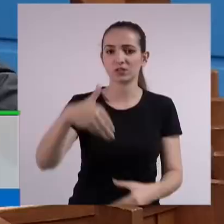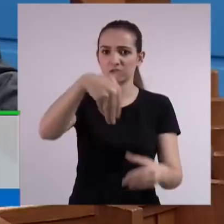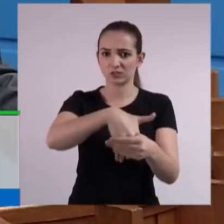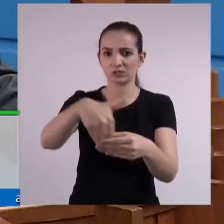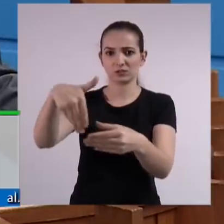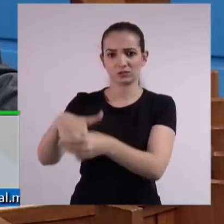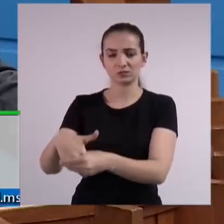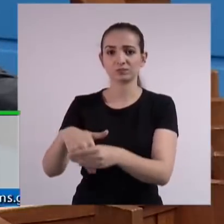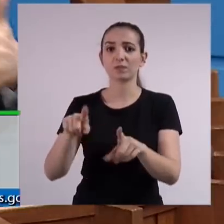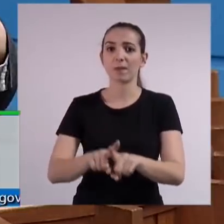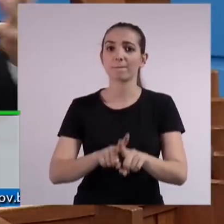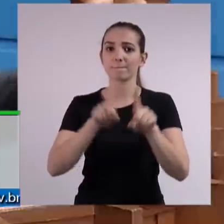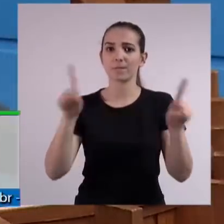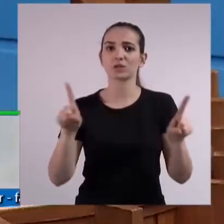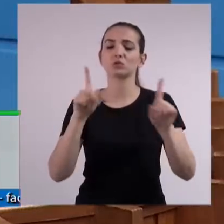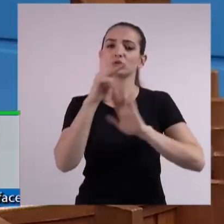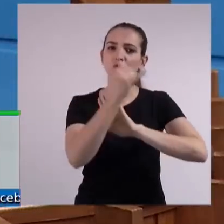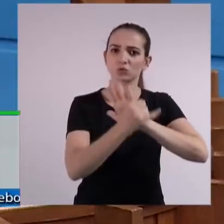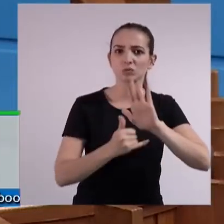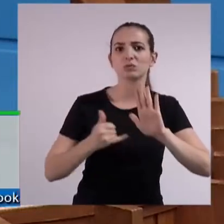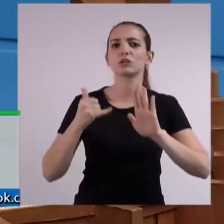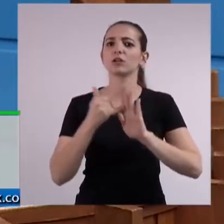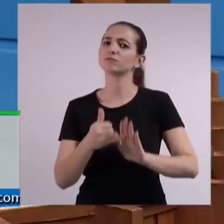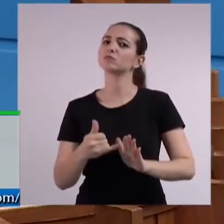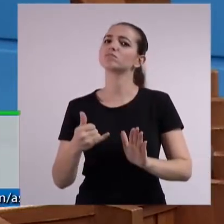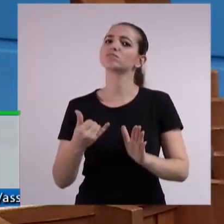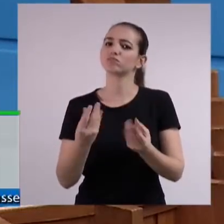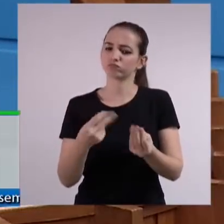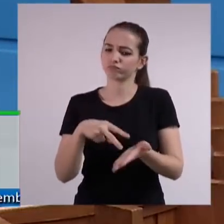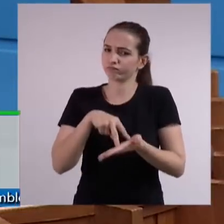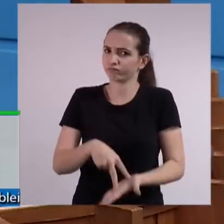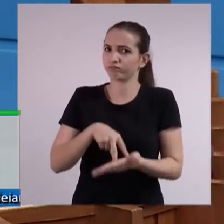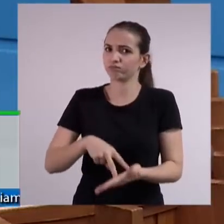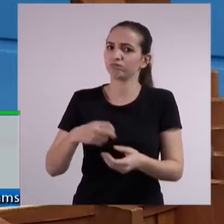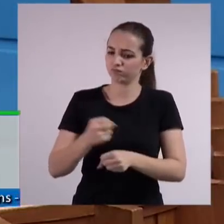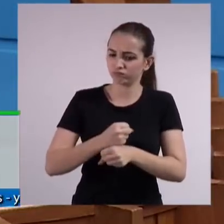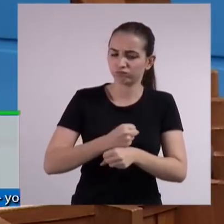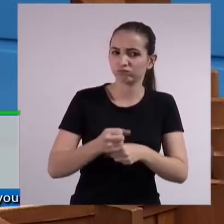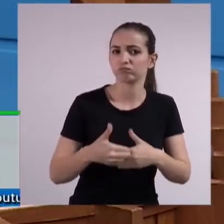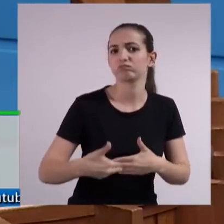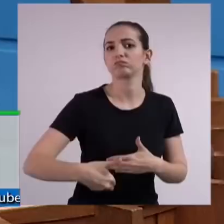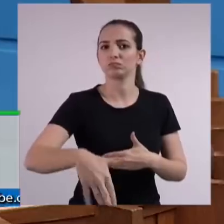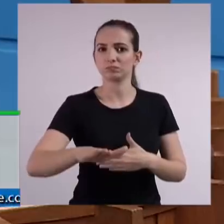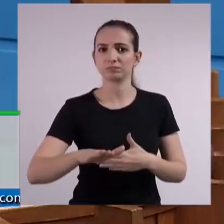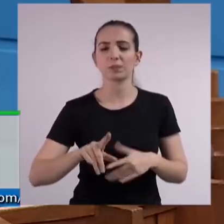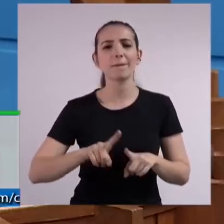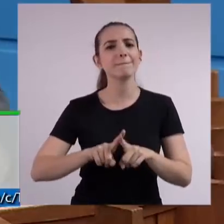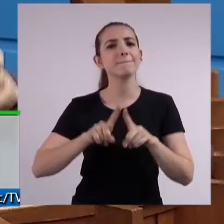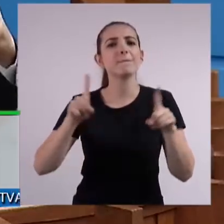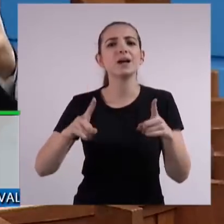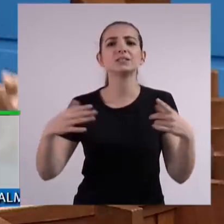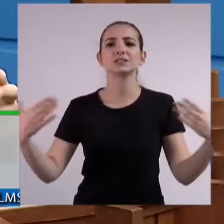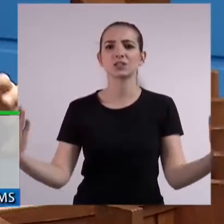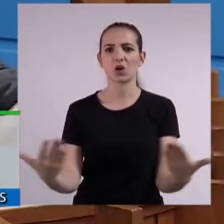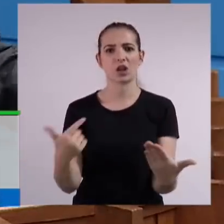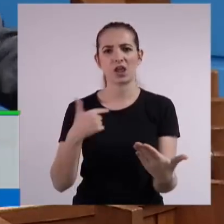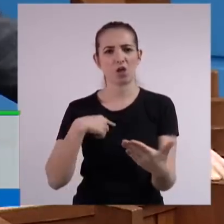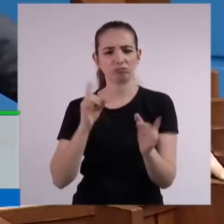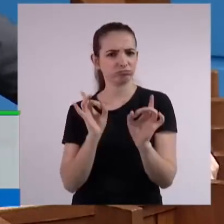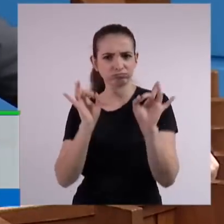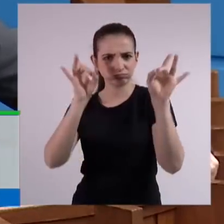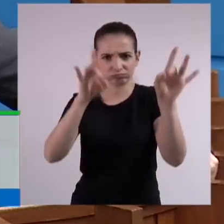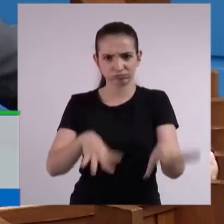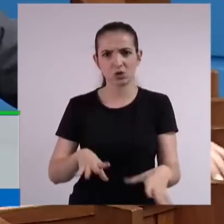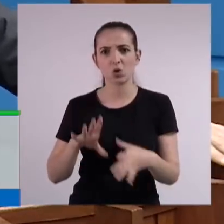Entretanto, um projeto bastante consolidado ao longo dos anos. Mas abrir mão por uma questão